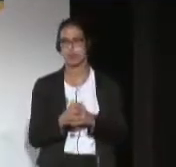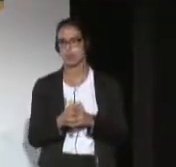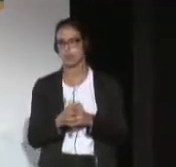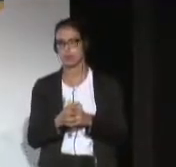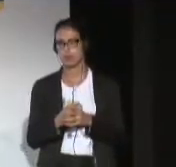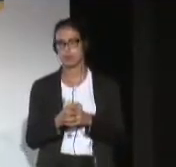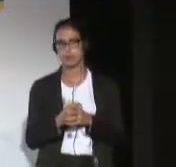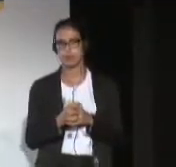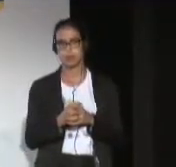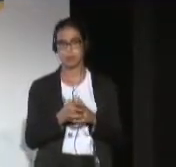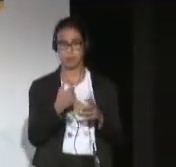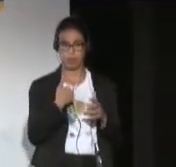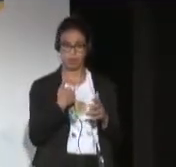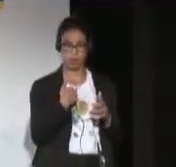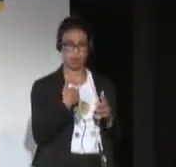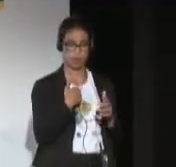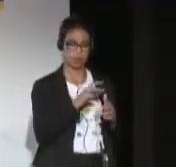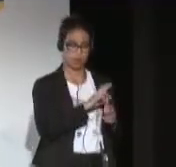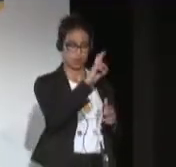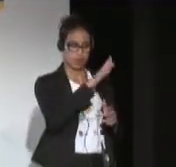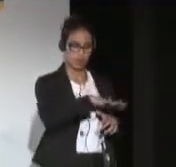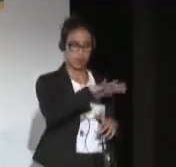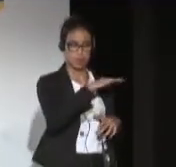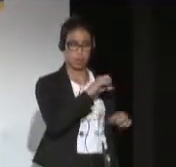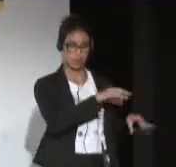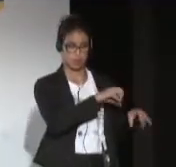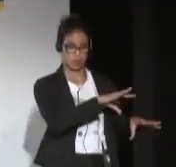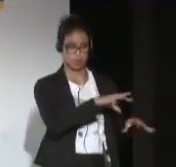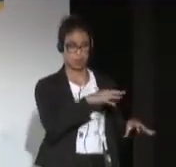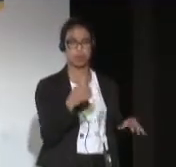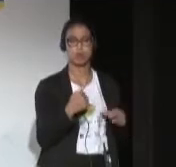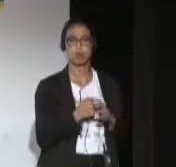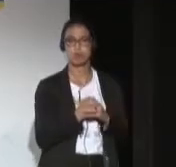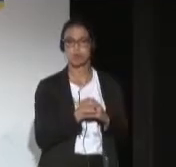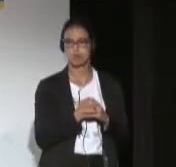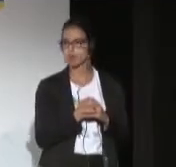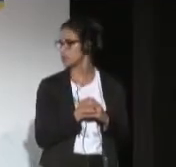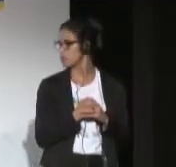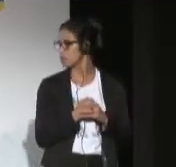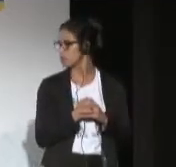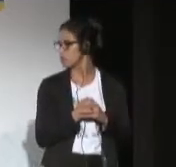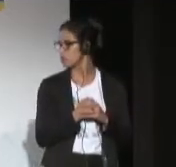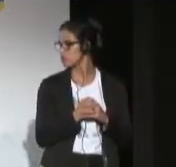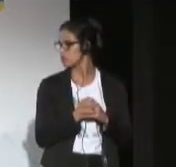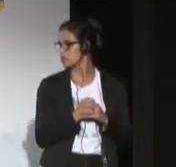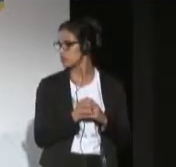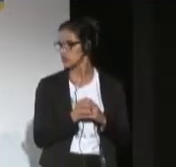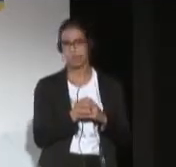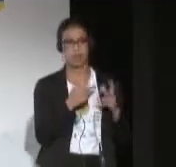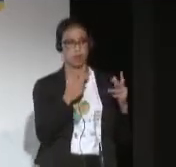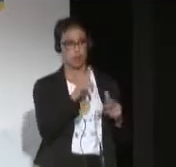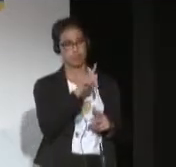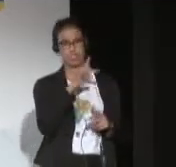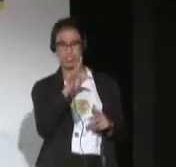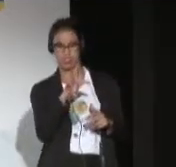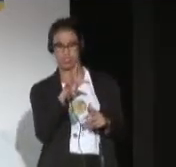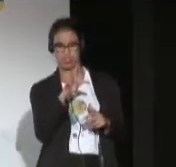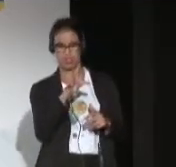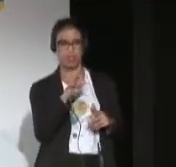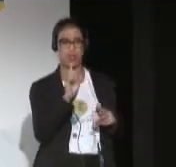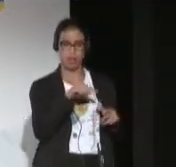como dirigente municipal de educação, eu vejo que foi um passo fundamental que a gente deu no regime de colaboração no tocante ao GT, né, de